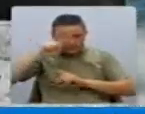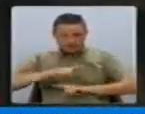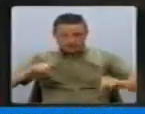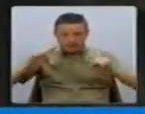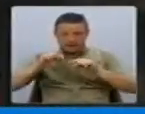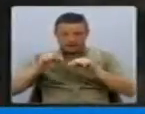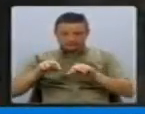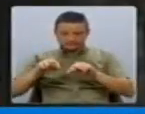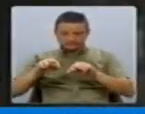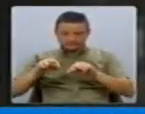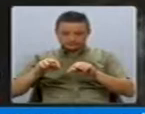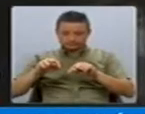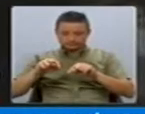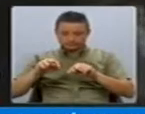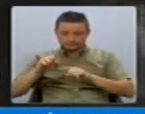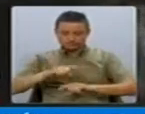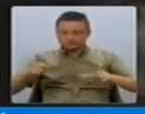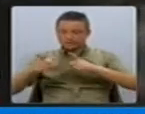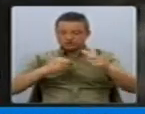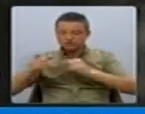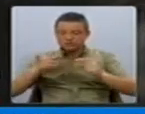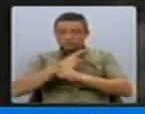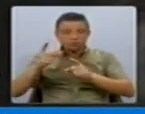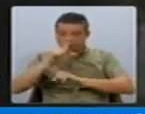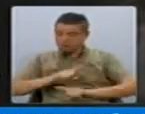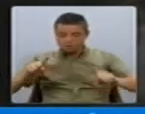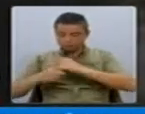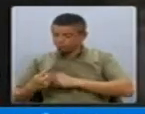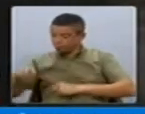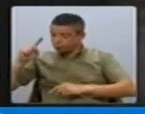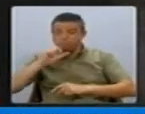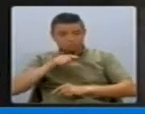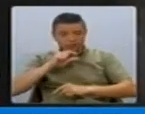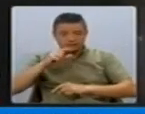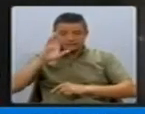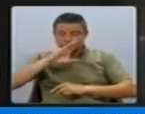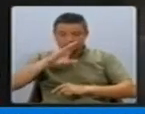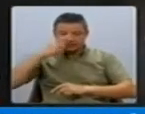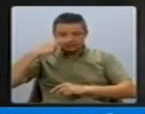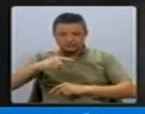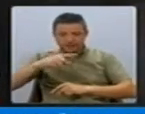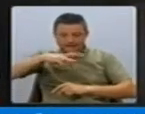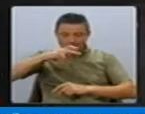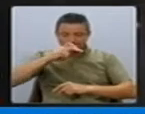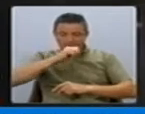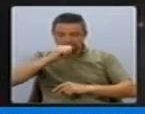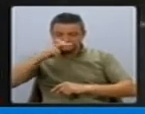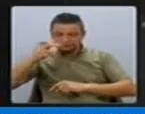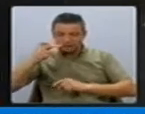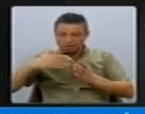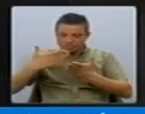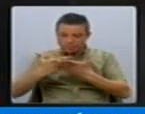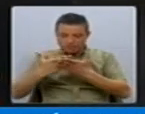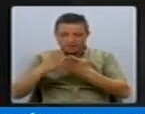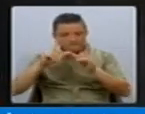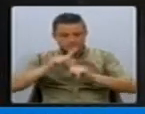tipo de corpos de estrelas, porque não o são. Podiam ser, se tivessem um bocadinho mais de massa para dar origem às reações, mas